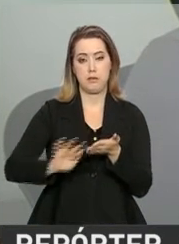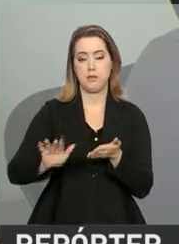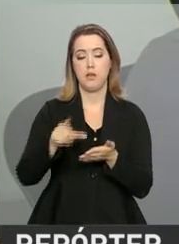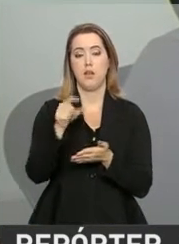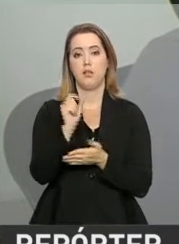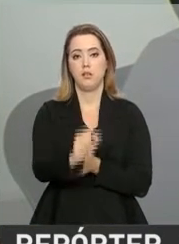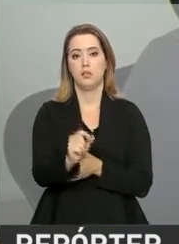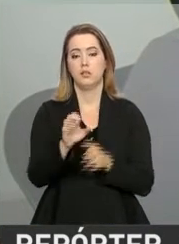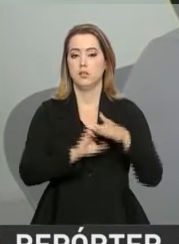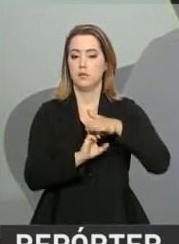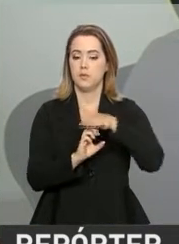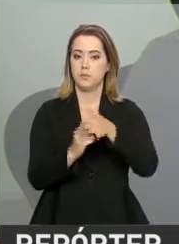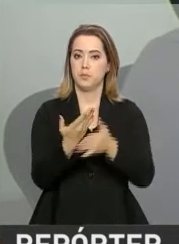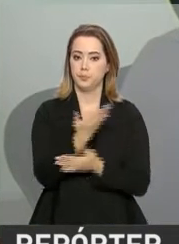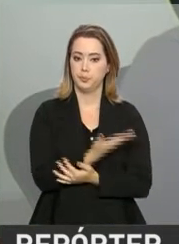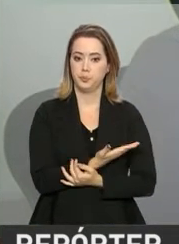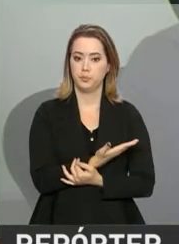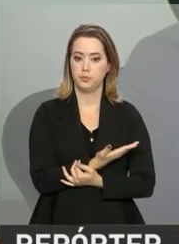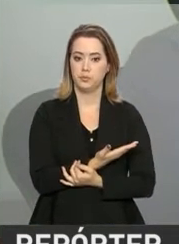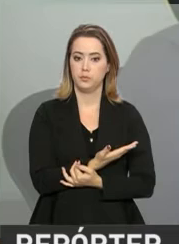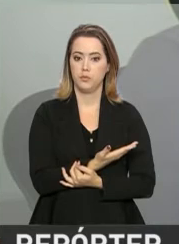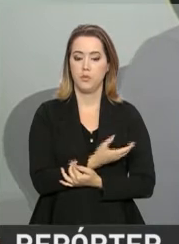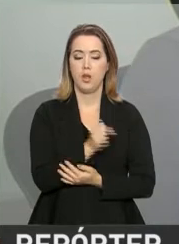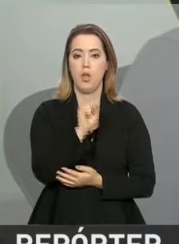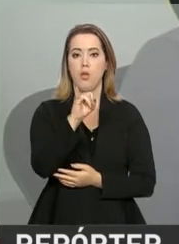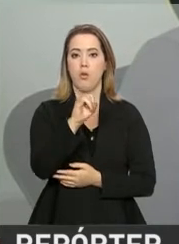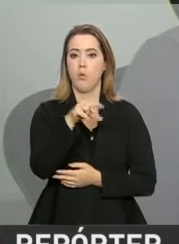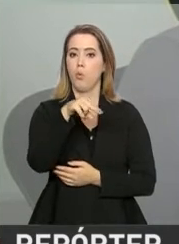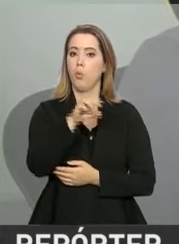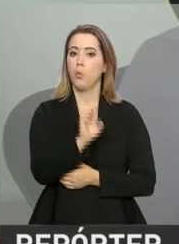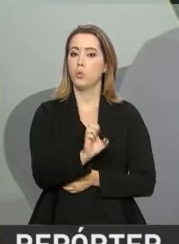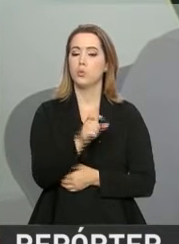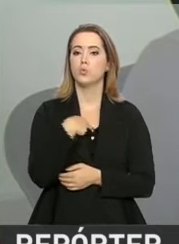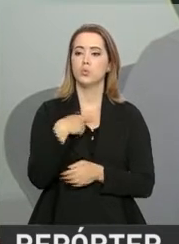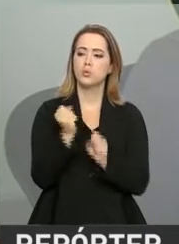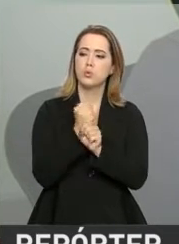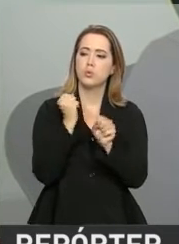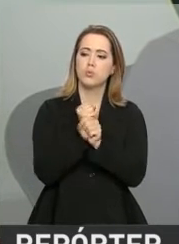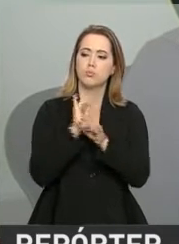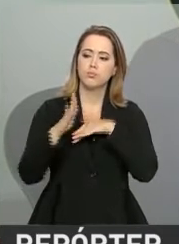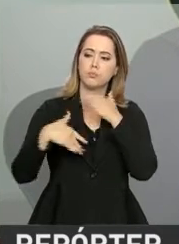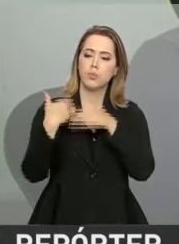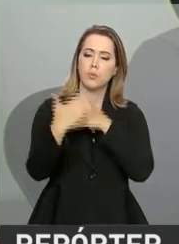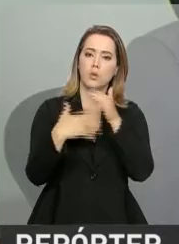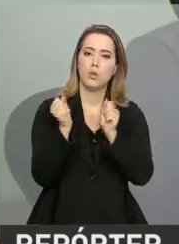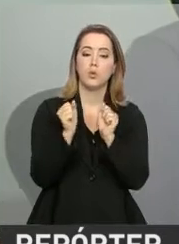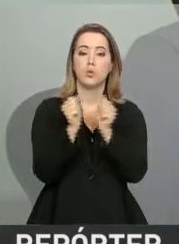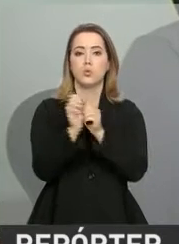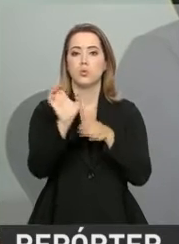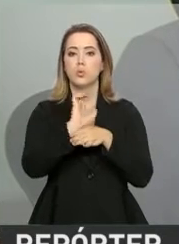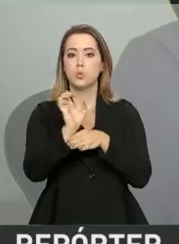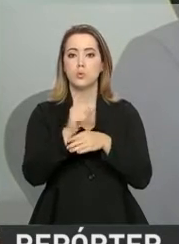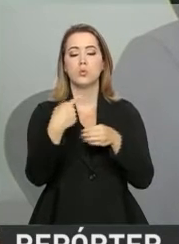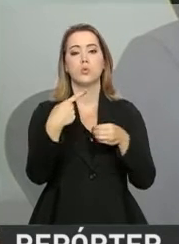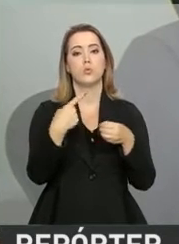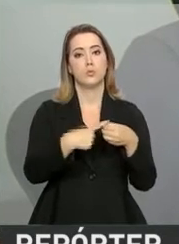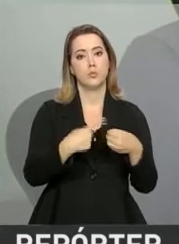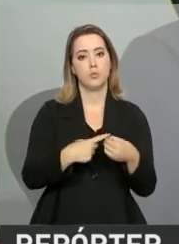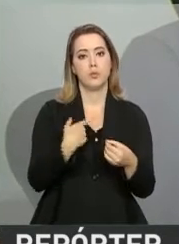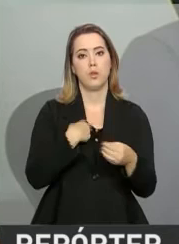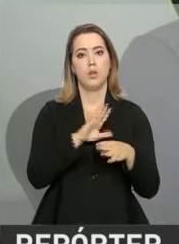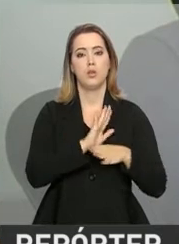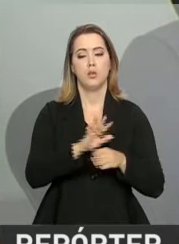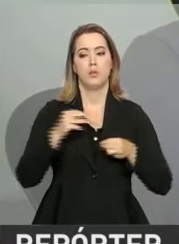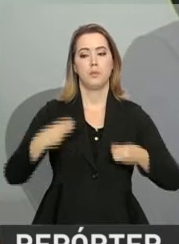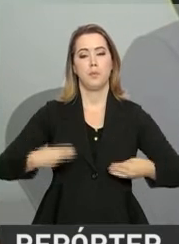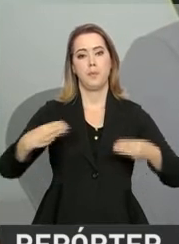longa data que o Ministério do Trabalho construiu com os governos estaduais e municipais. Ele ajuda o Ministério do